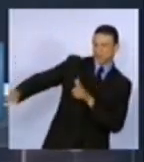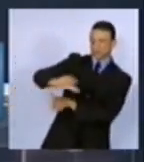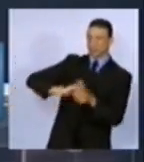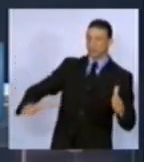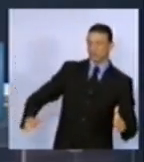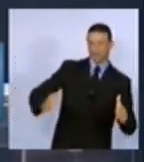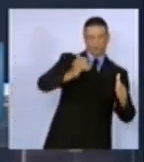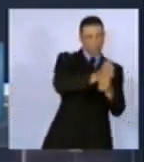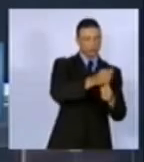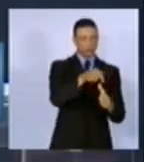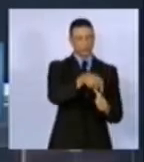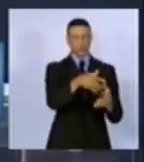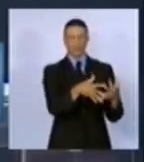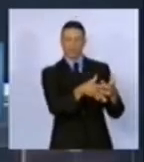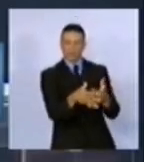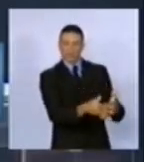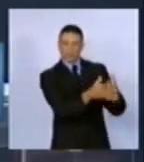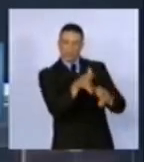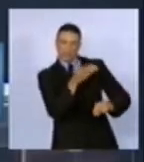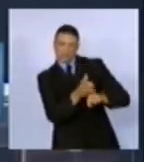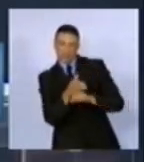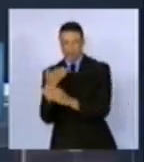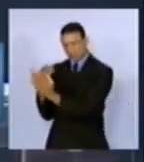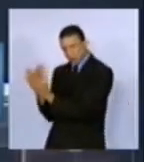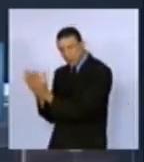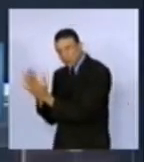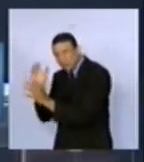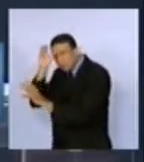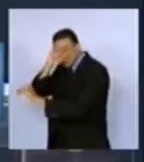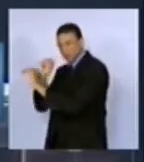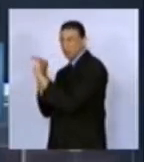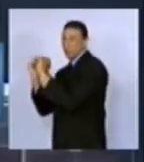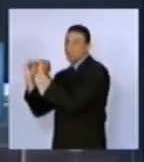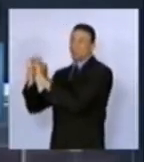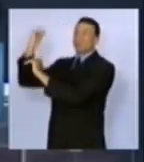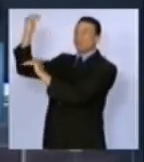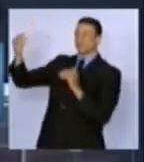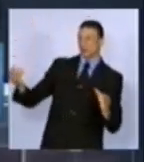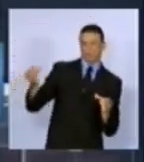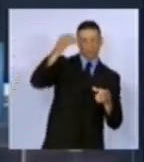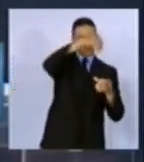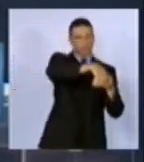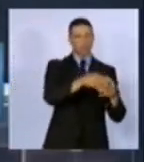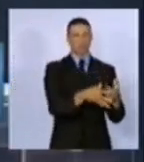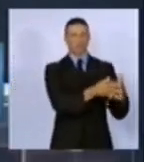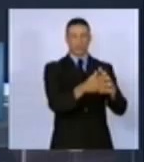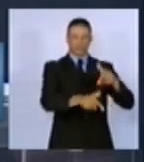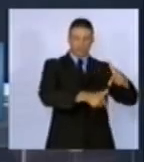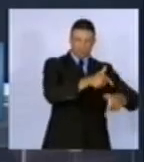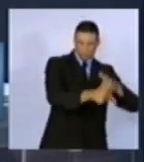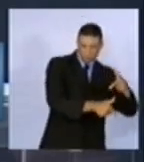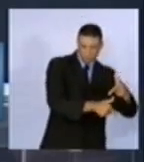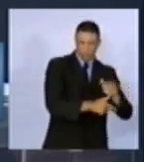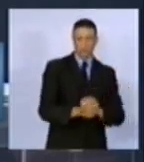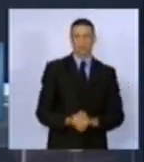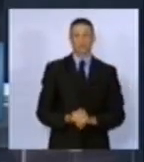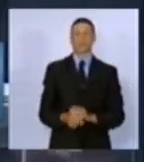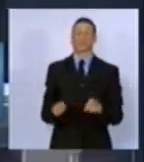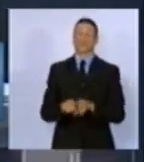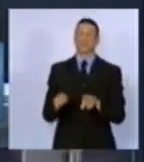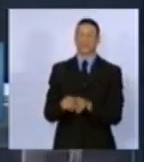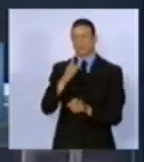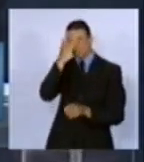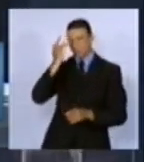eh implica em alta mais alta escolaridade eh redução portanto impactos redução do número de